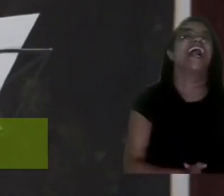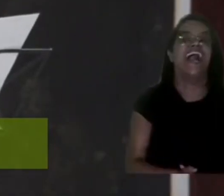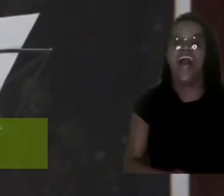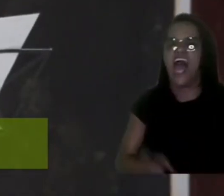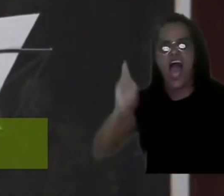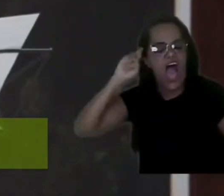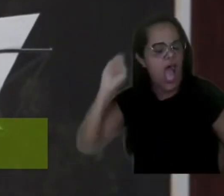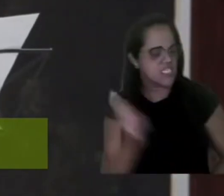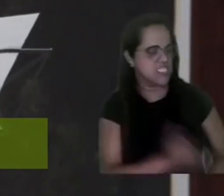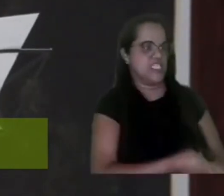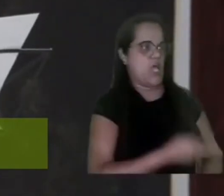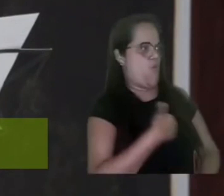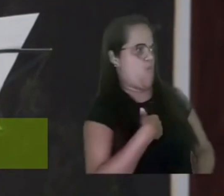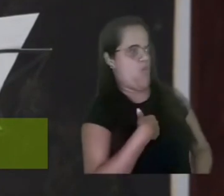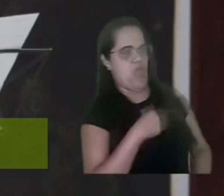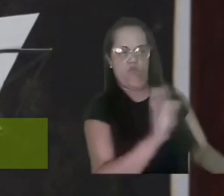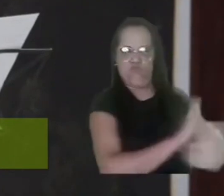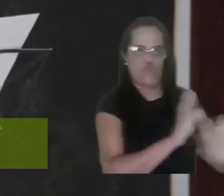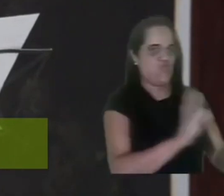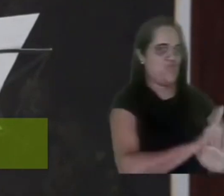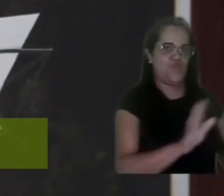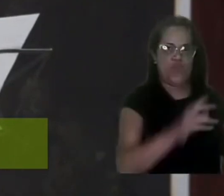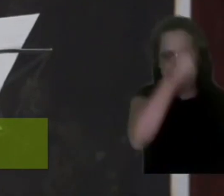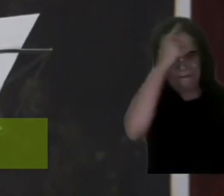Outra razão eu não tenho para